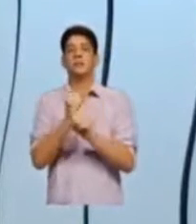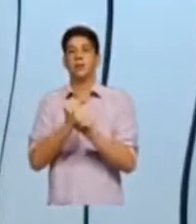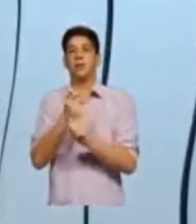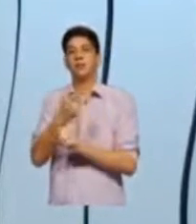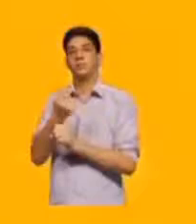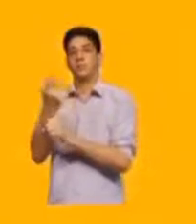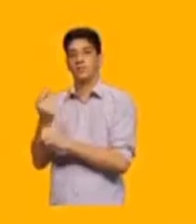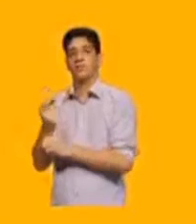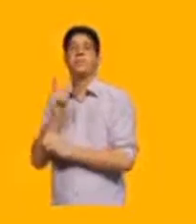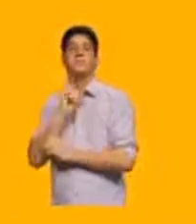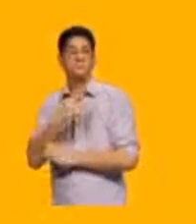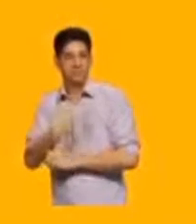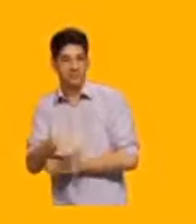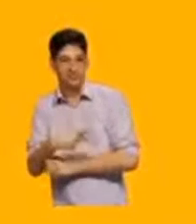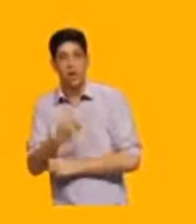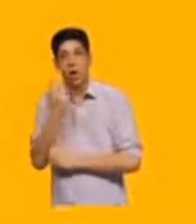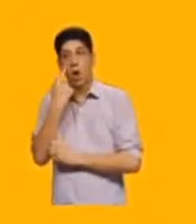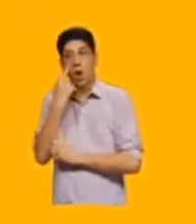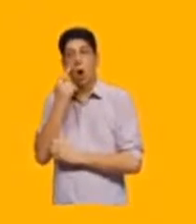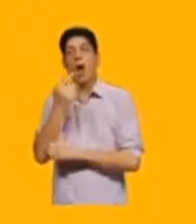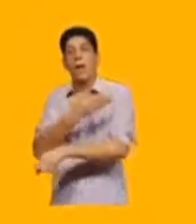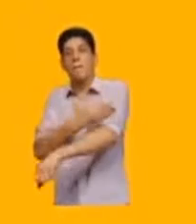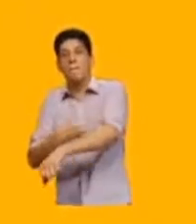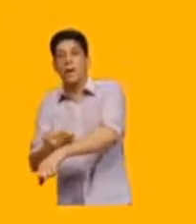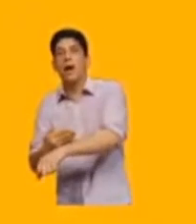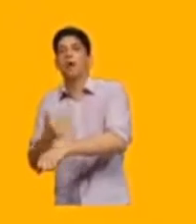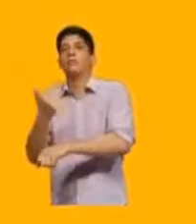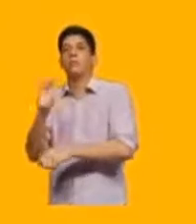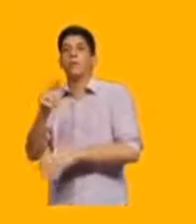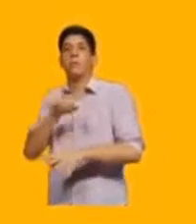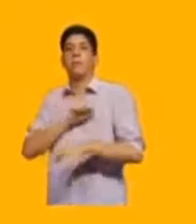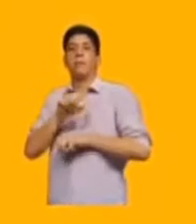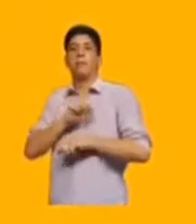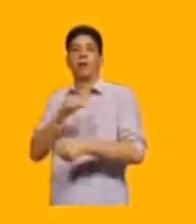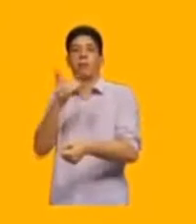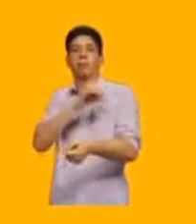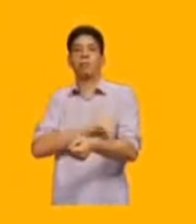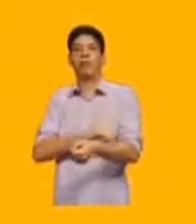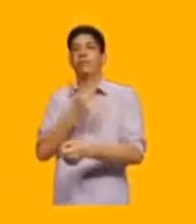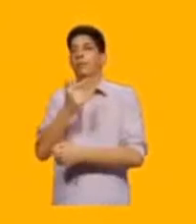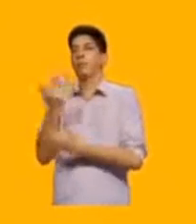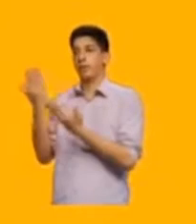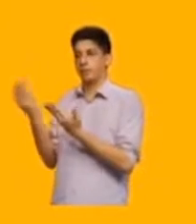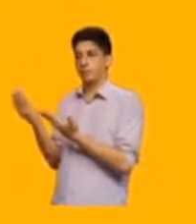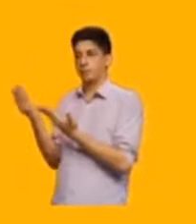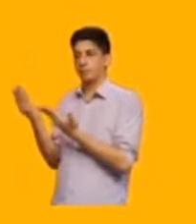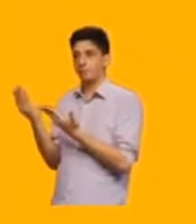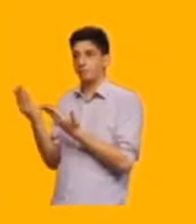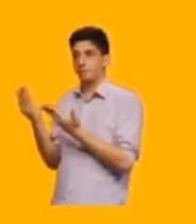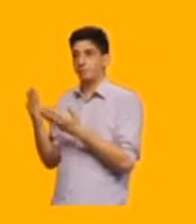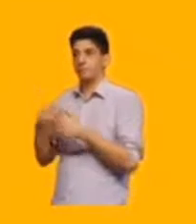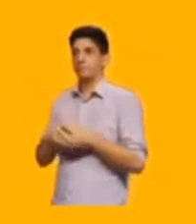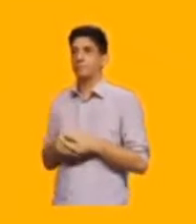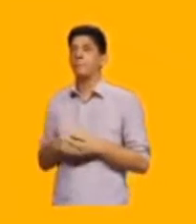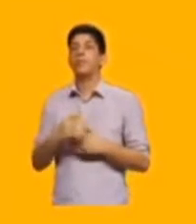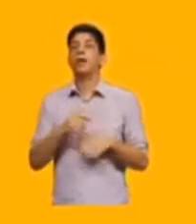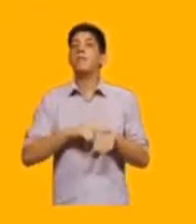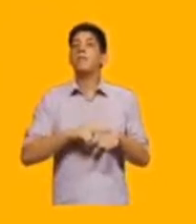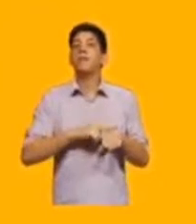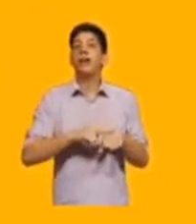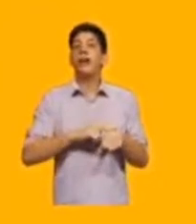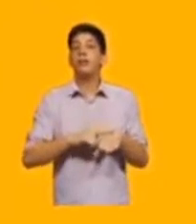as regiões brancas são onde nós não temos casos, são casos que não são prováveis. Verdinho,